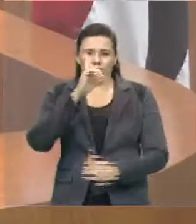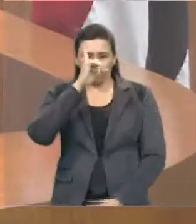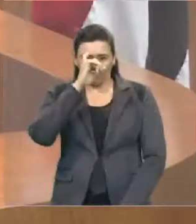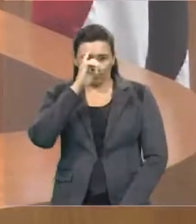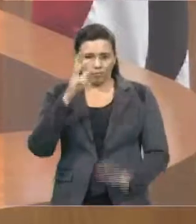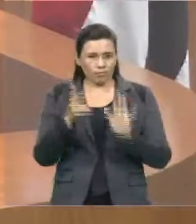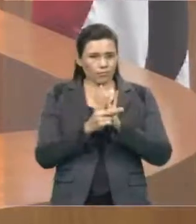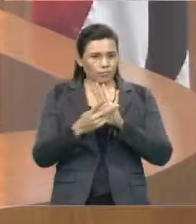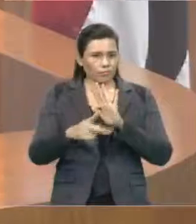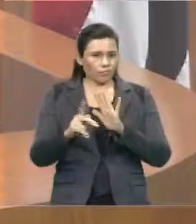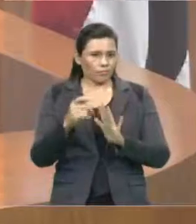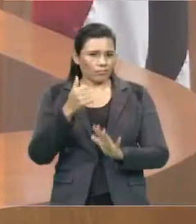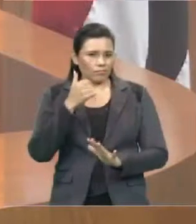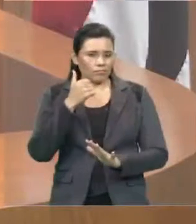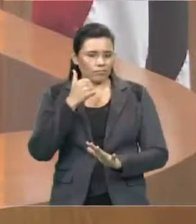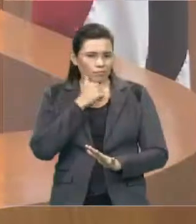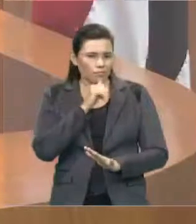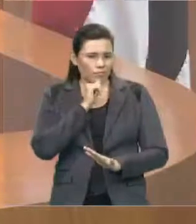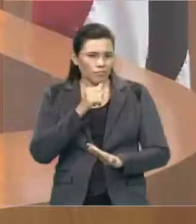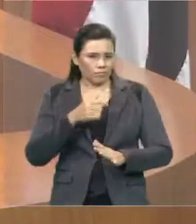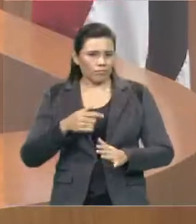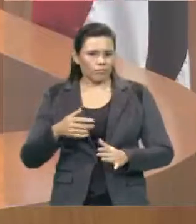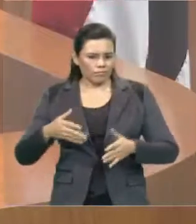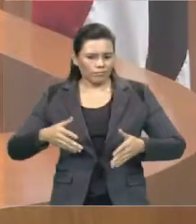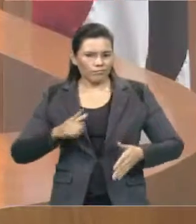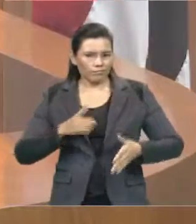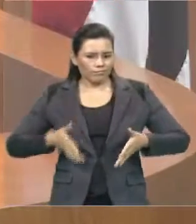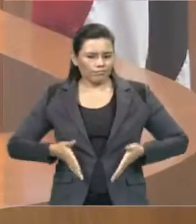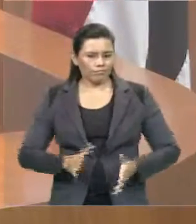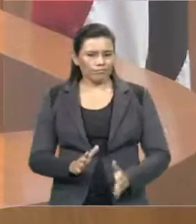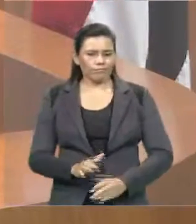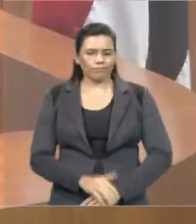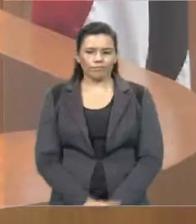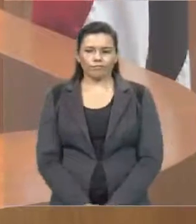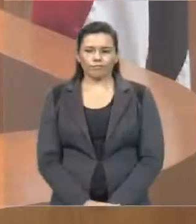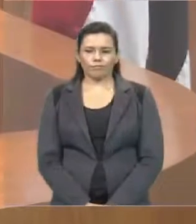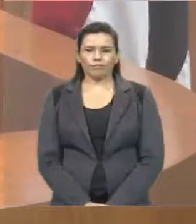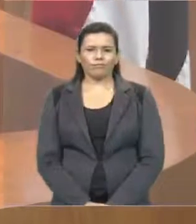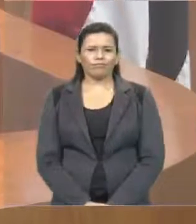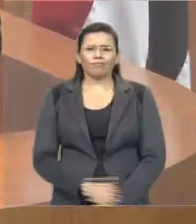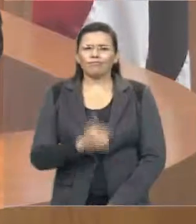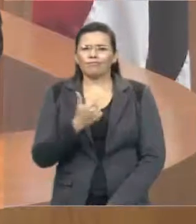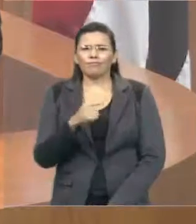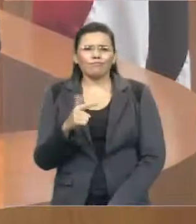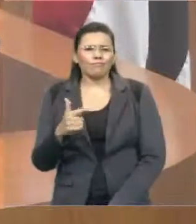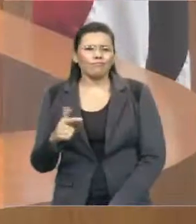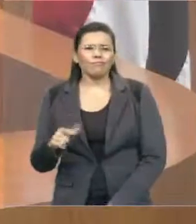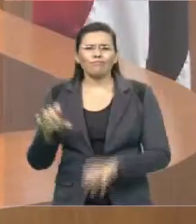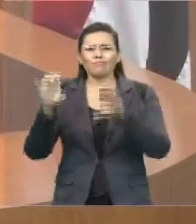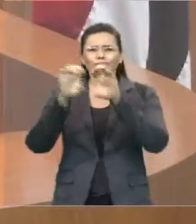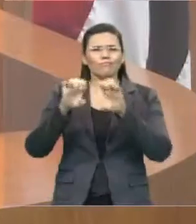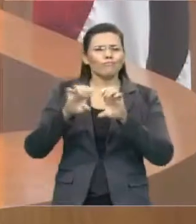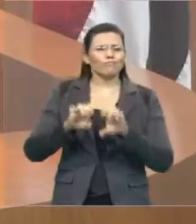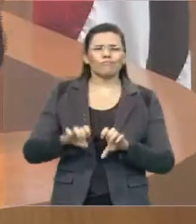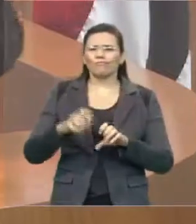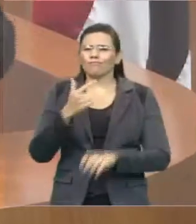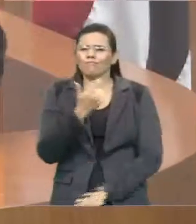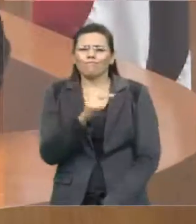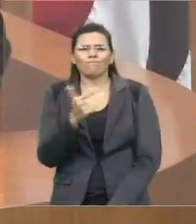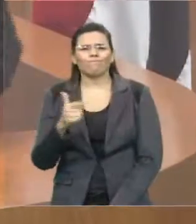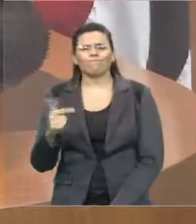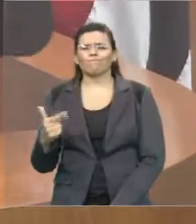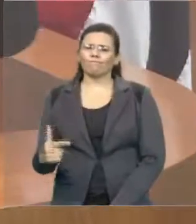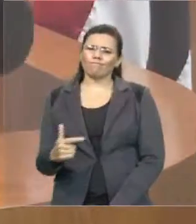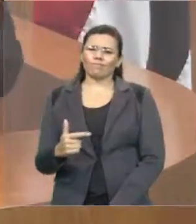o mínimo de condições para se fazer nenhum procedimento. Doutor Levi, o senhor é médico e sabe